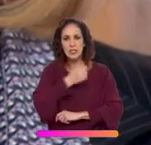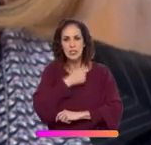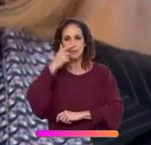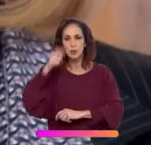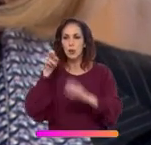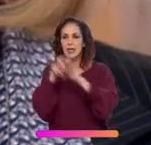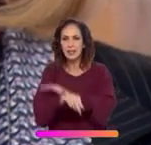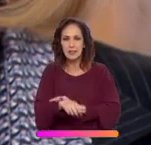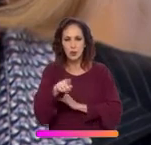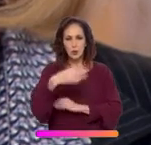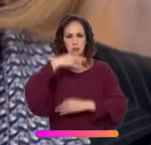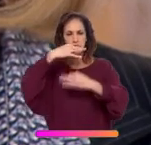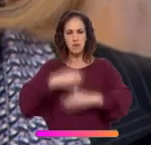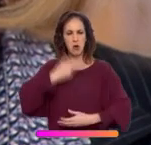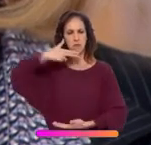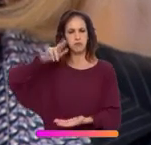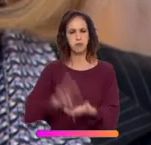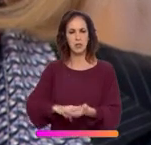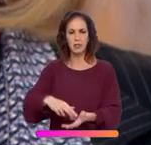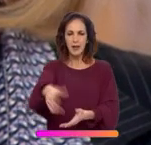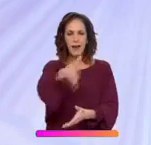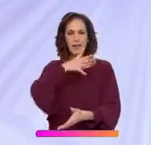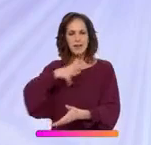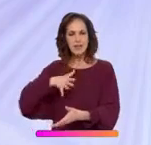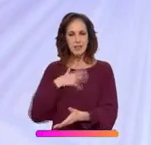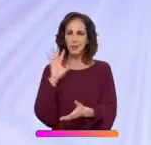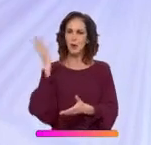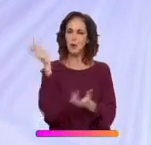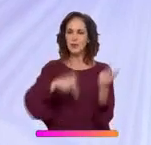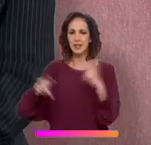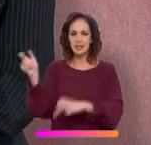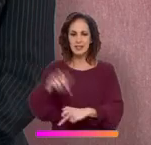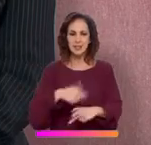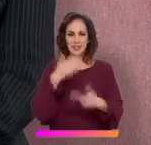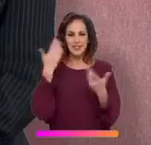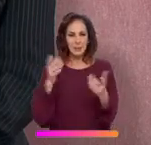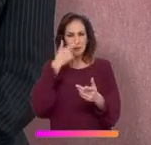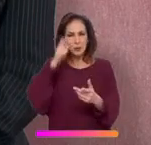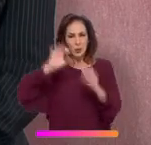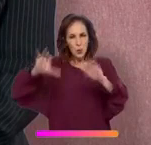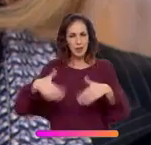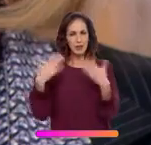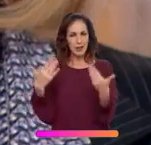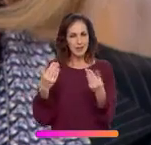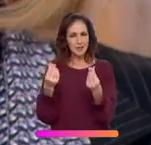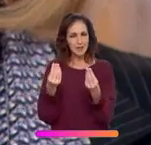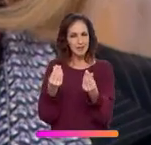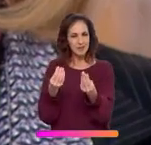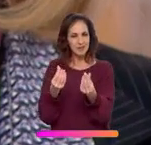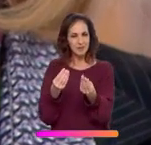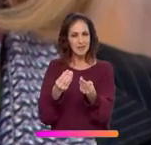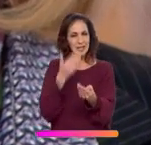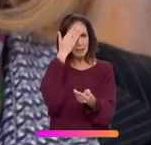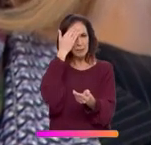firme, honesta, nos foi comunicando aquilo que se passava. Eu acho que não é qualquer pessoa que teria essa capacidade e